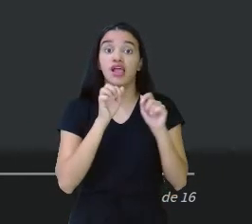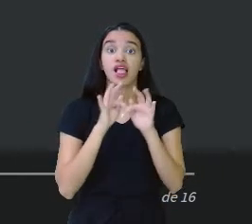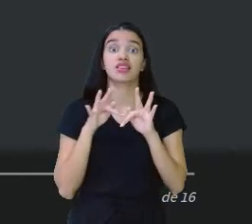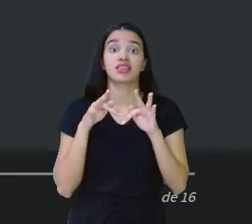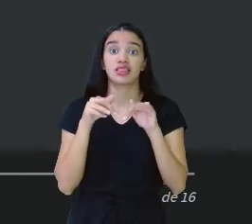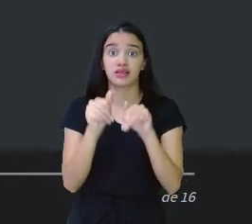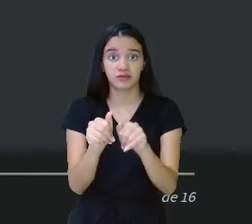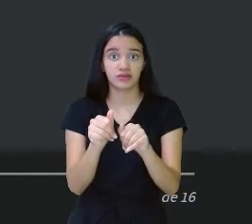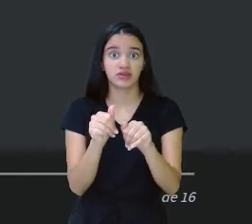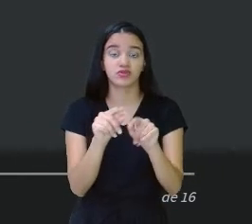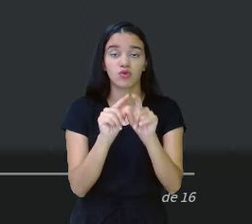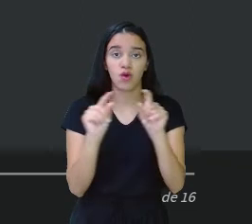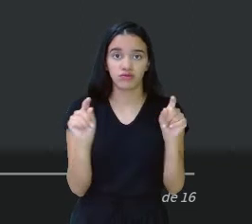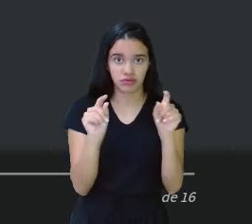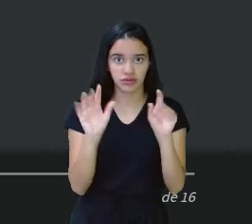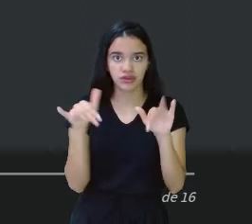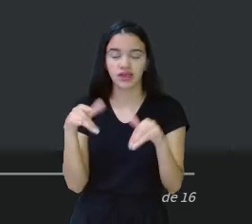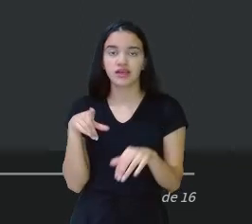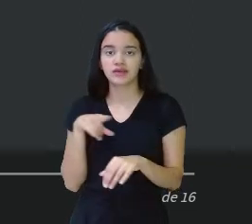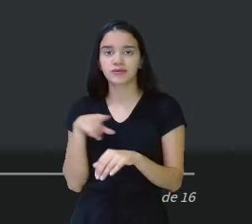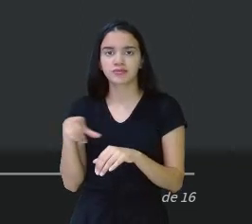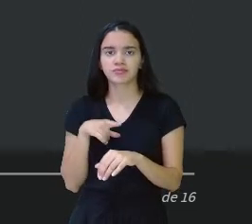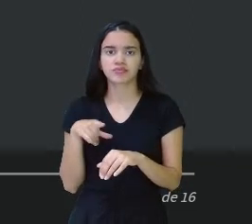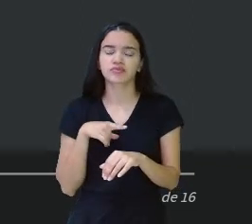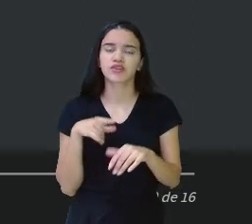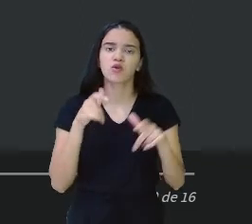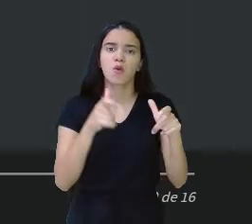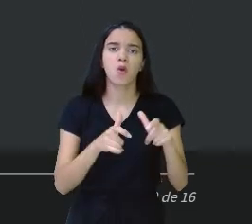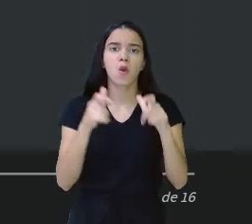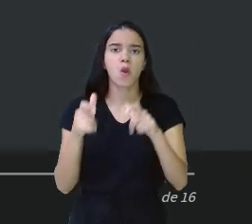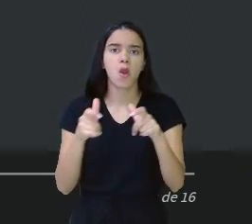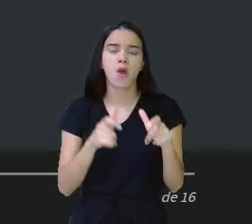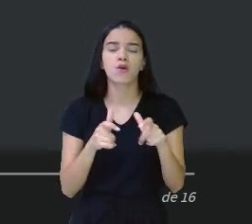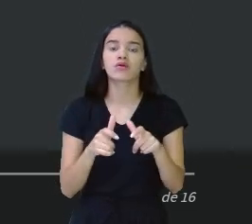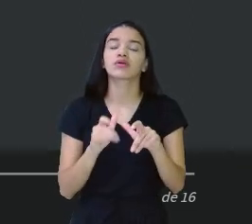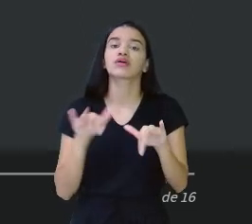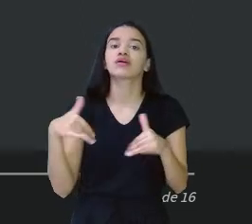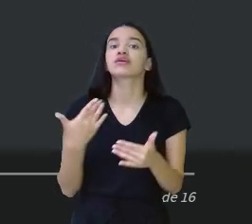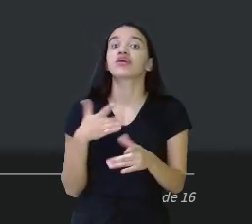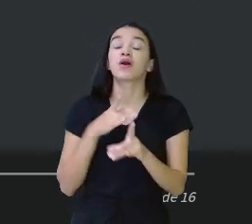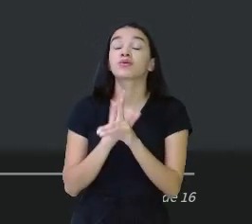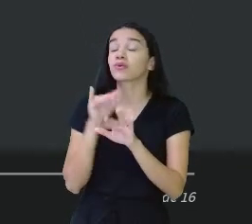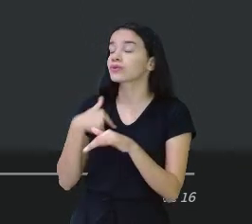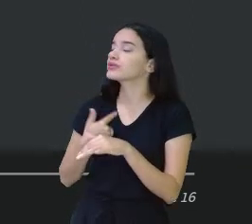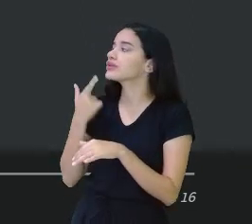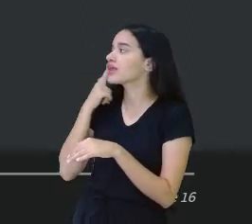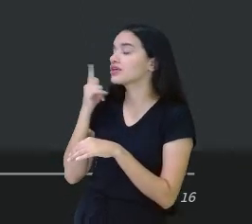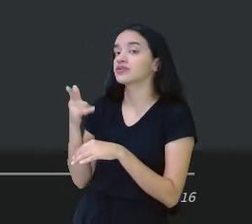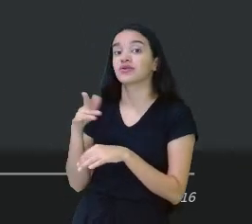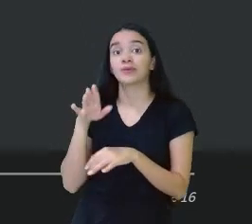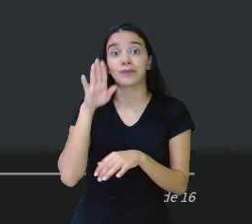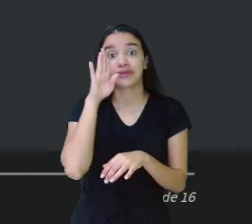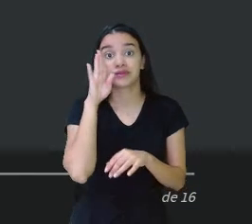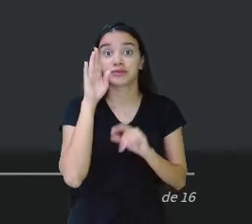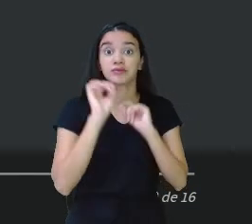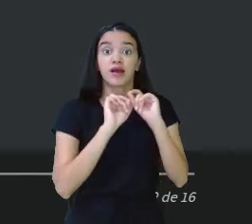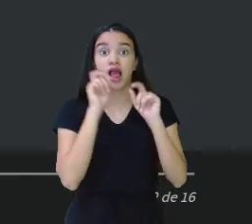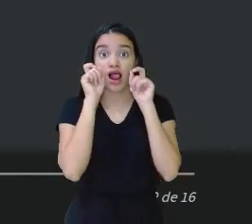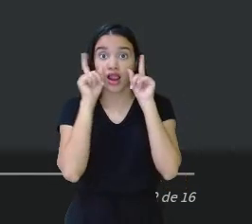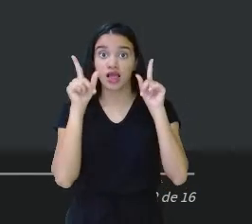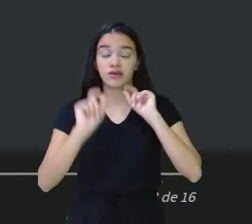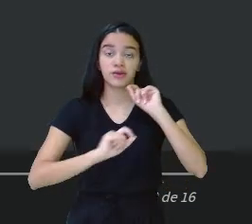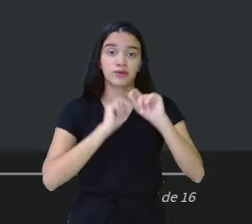final, tá? E existe aí um outro local que tem um ponto. Ah, encontrei. O principal alerta é que o animal